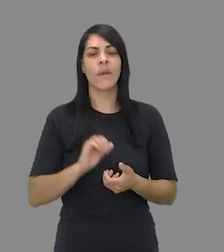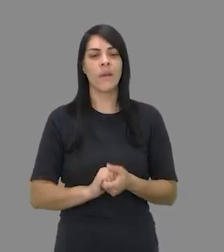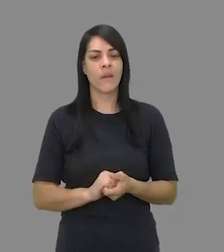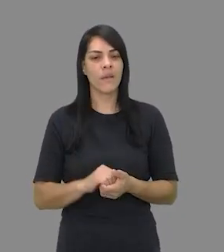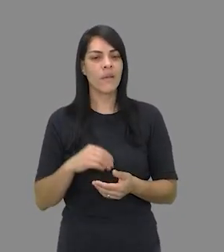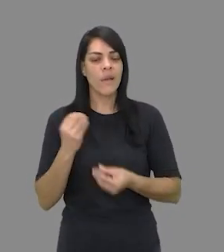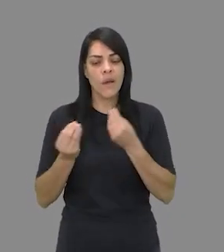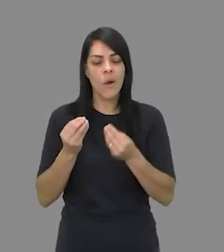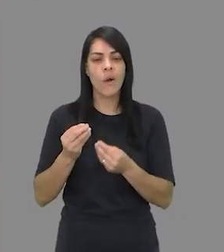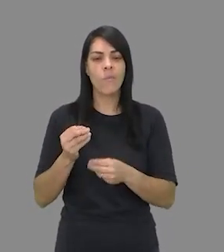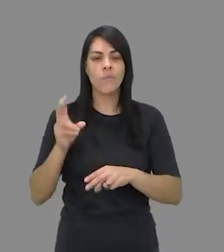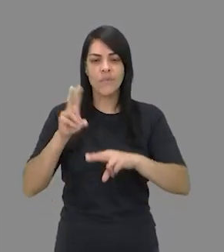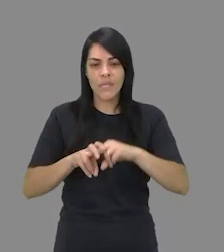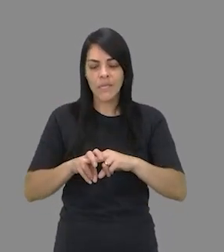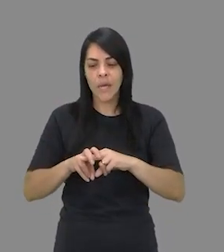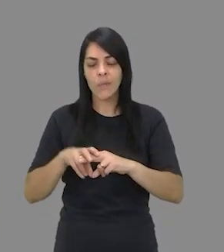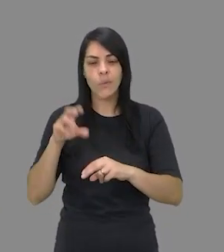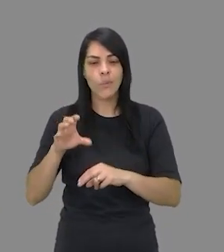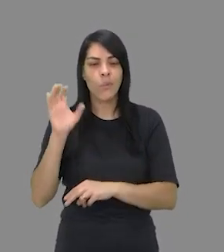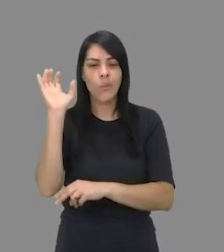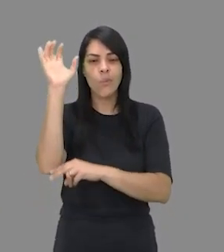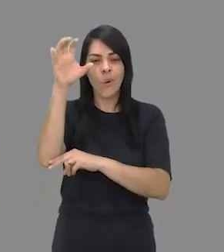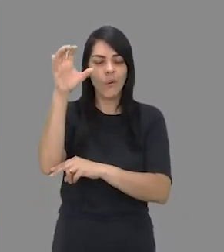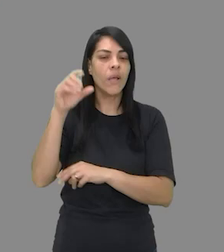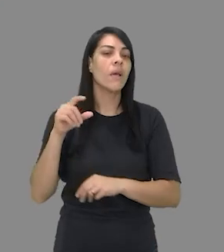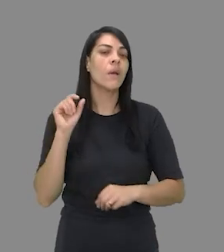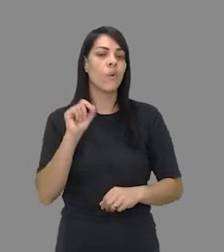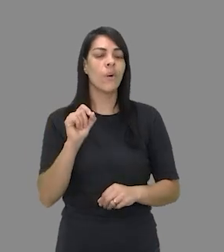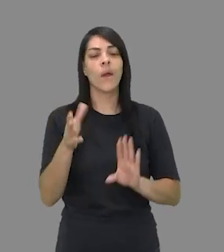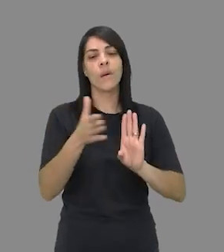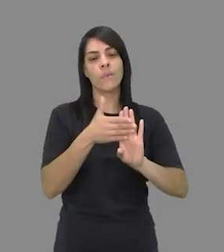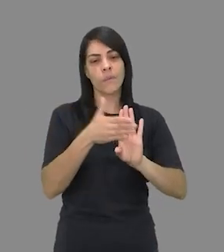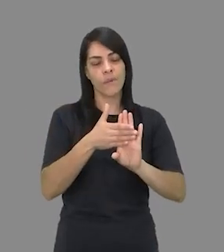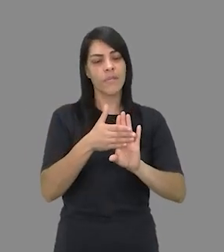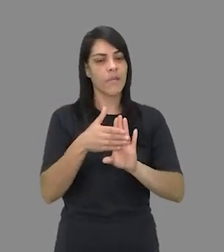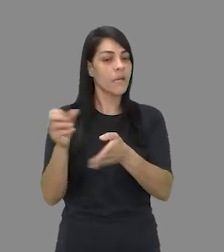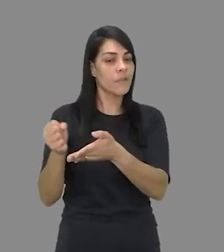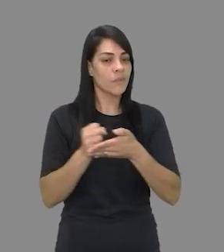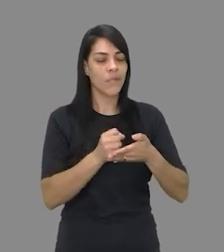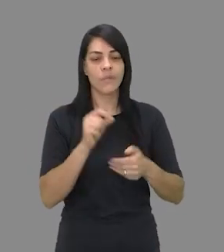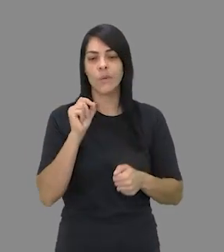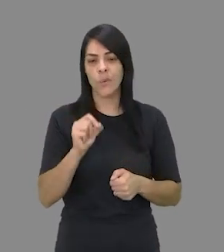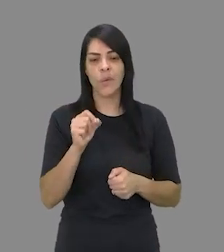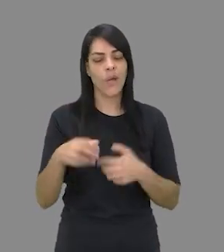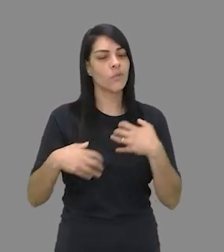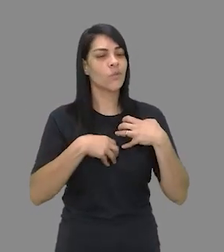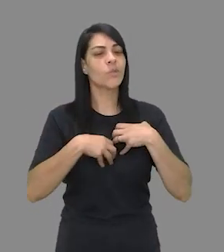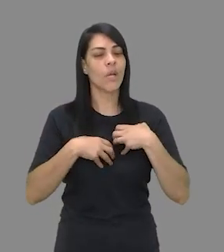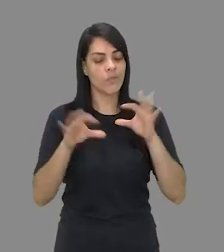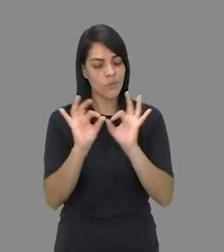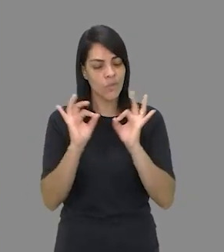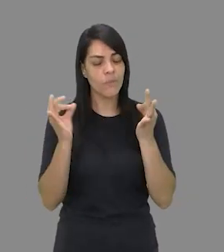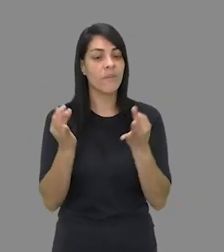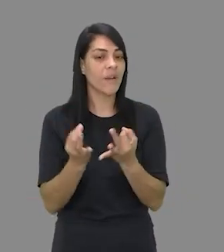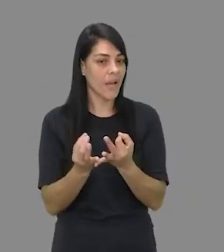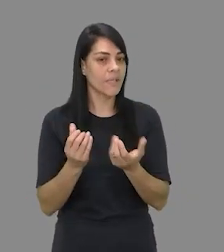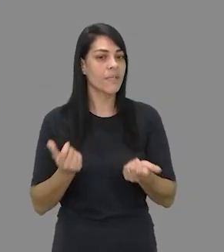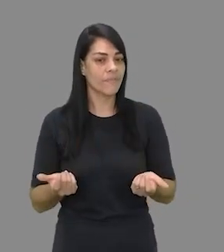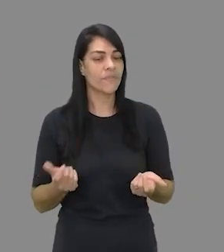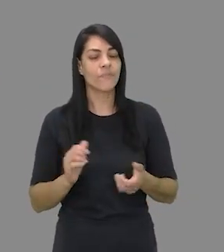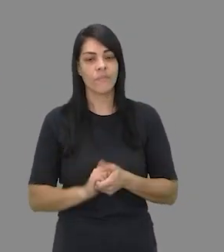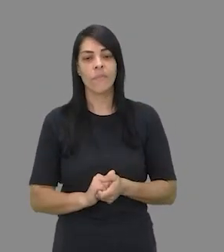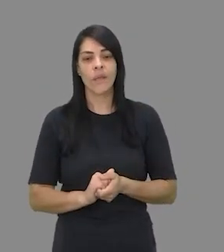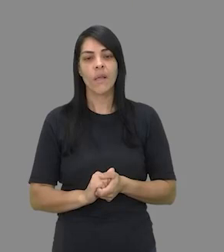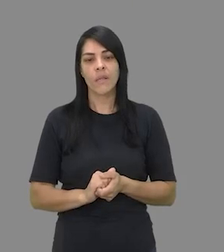sobre o vôlei sentado, do qual a proposta é que eu trouxesse de uma forma simplificada